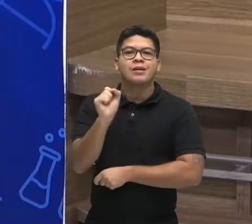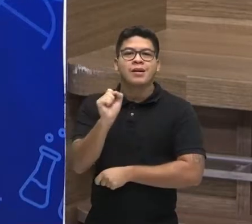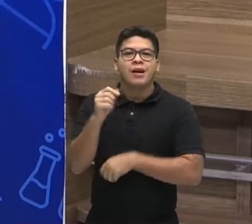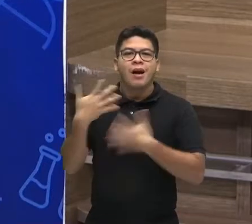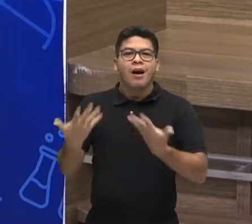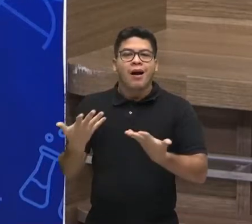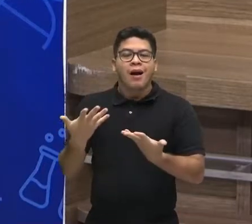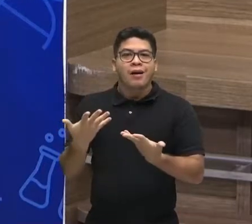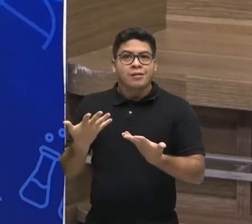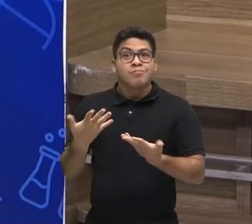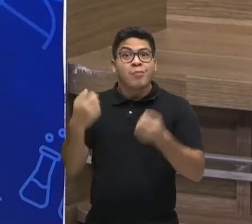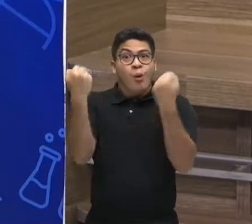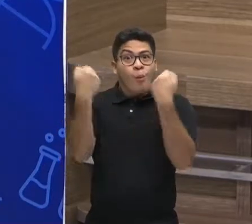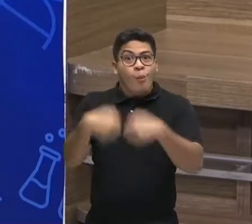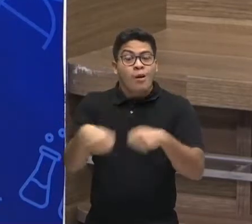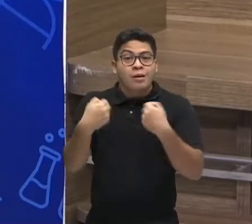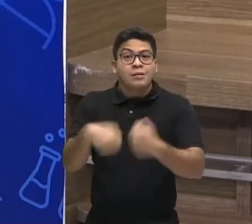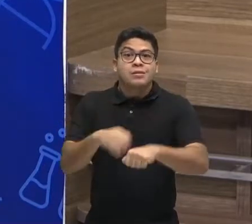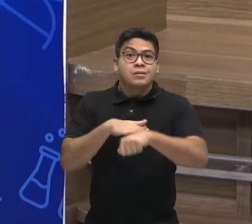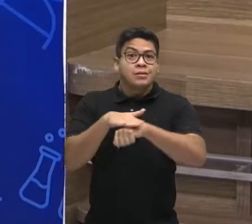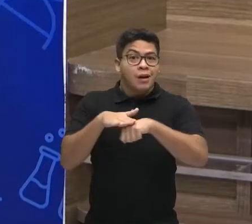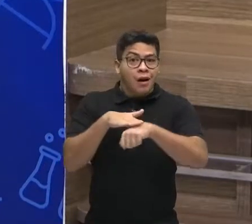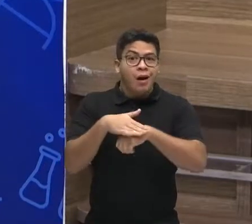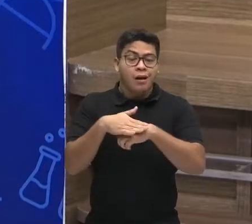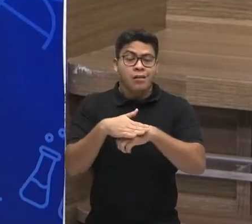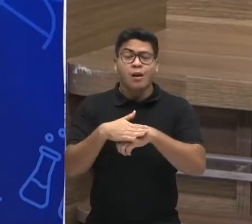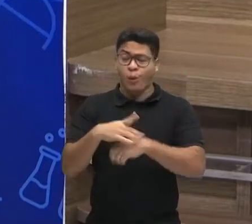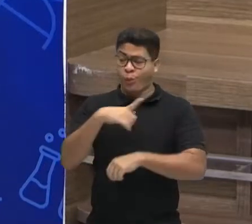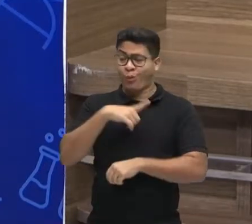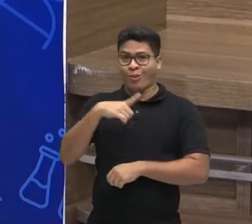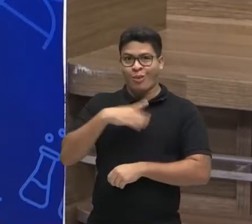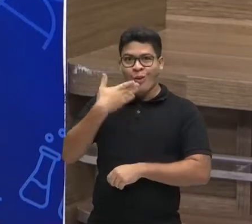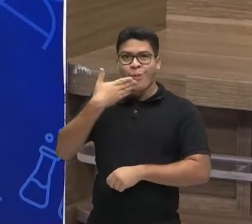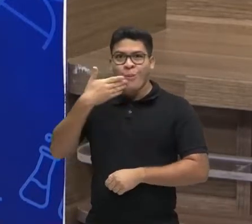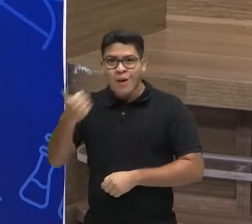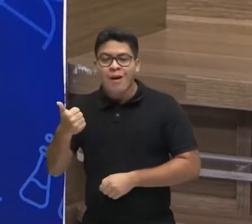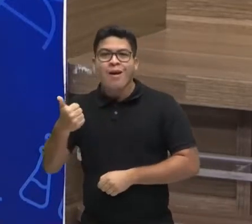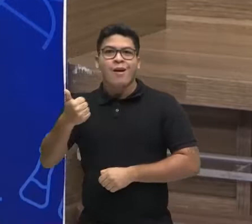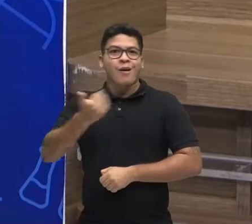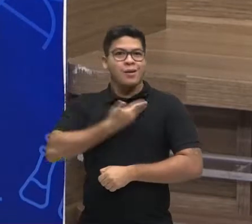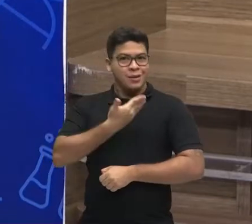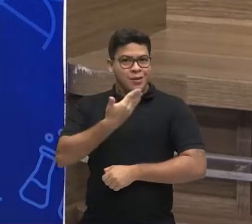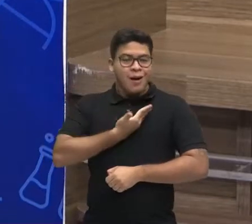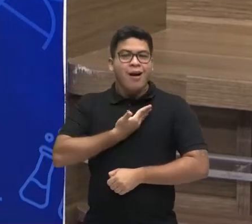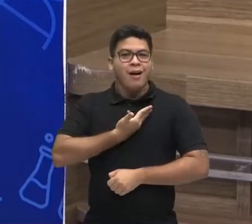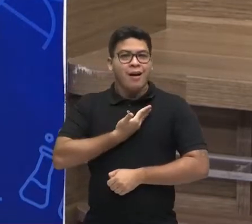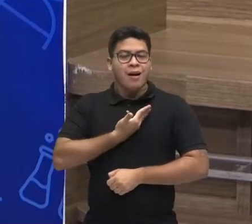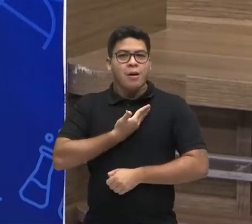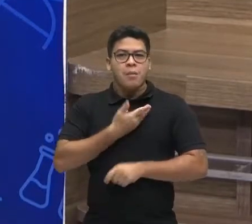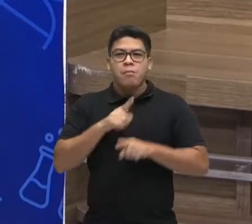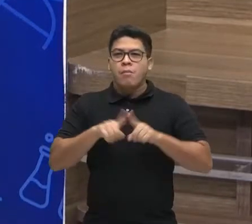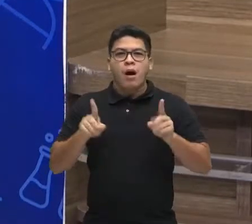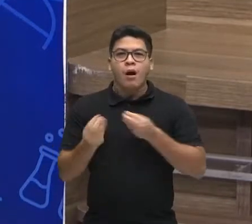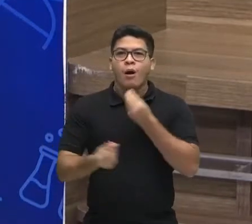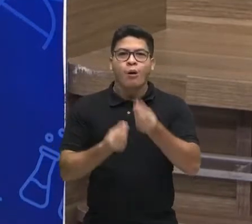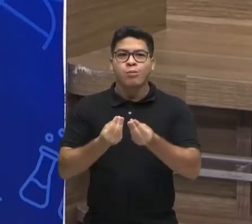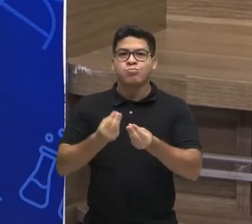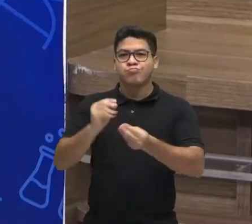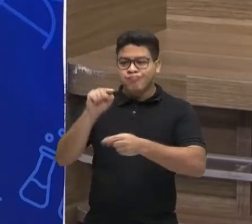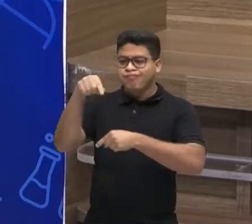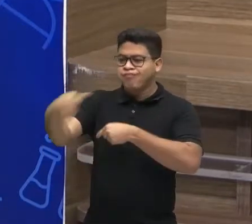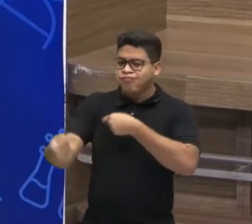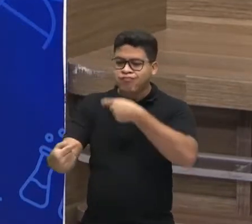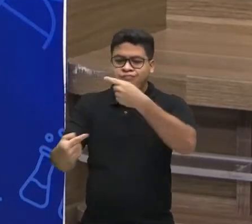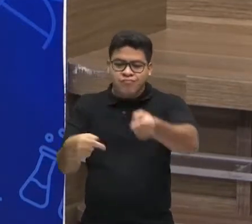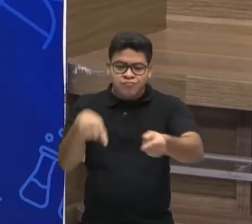falar? Porque a gente sabe que existe, né? O melhor amigo do melhor amigo do melhor amigo, que aí vira um telefone sem